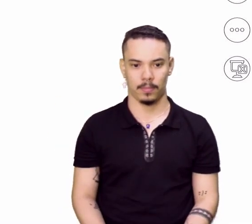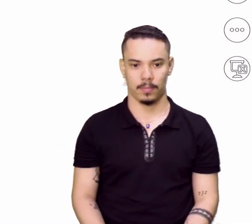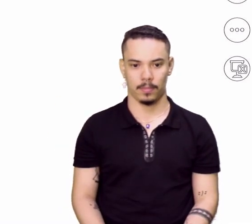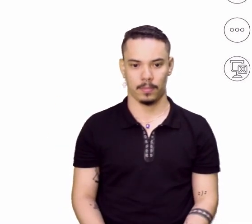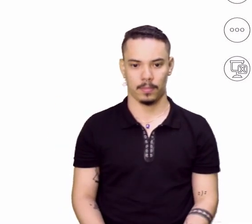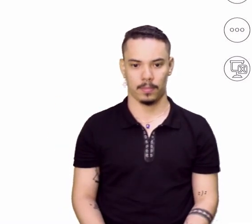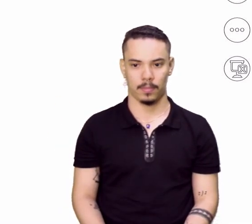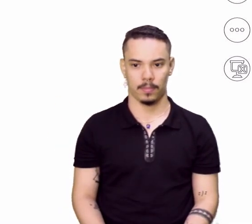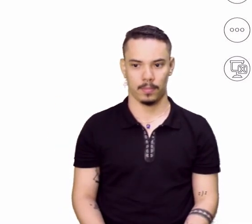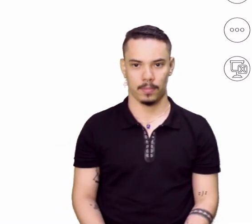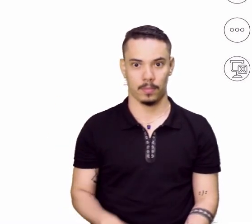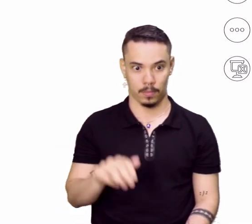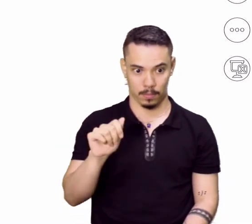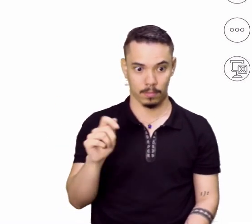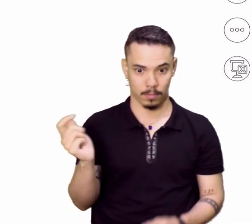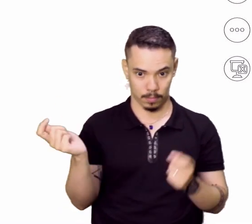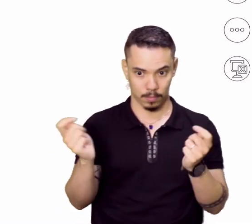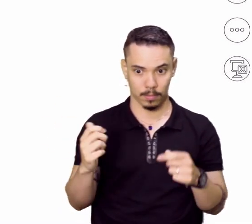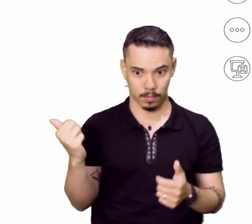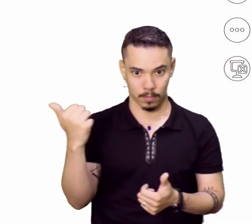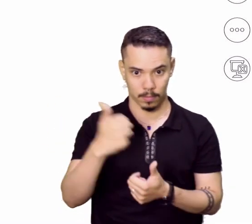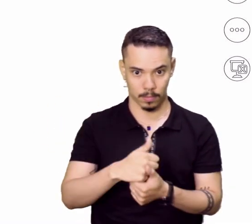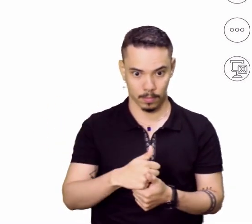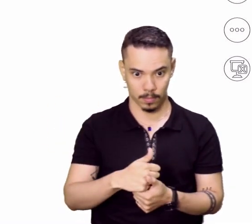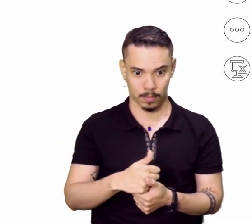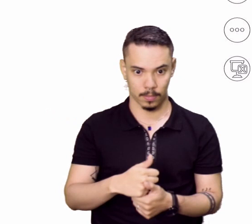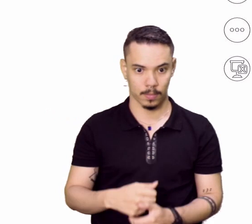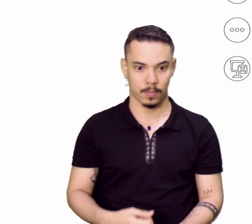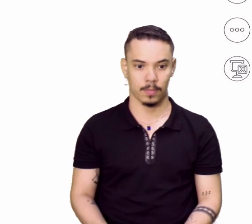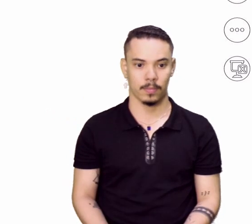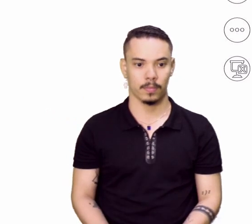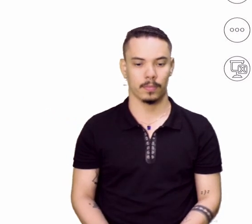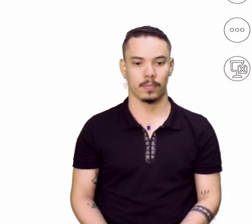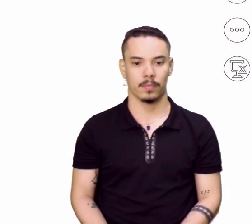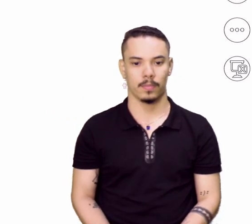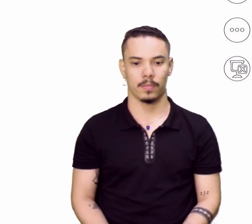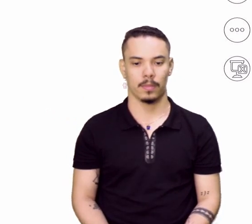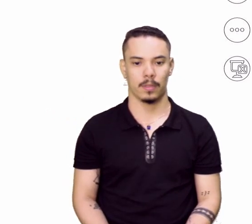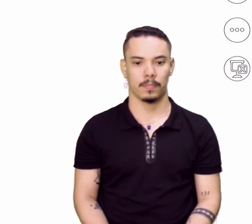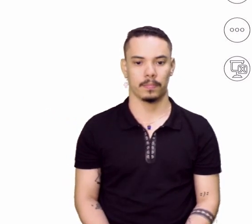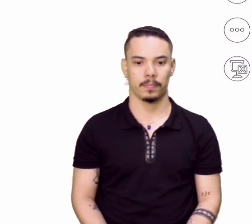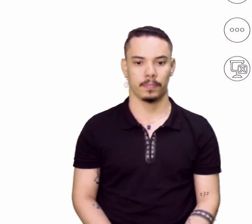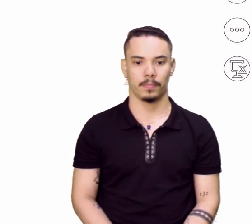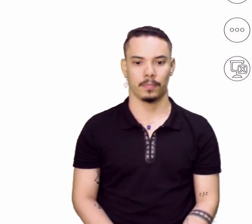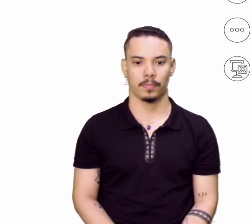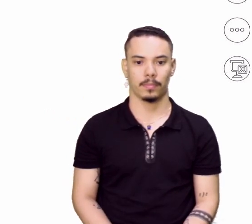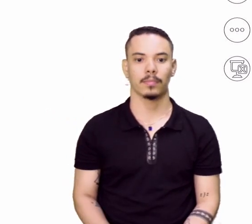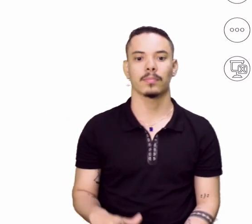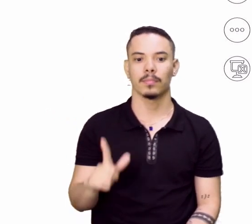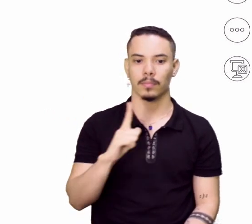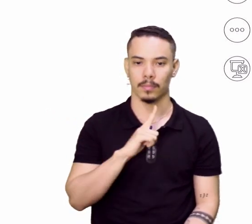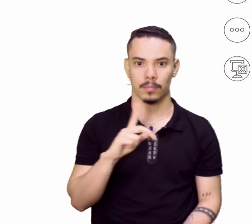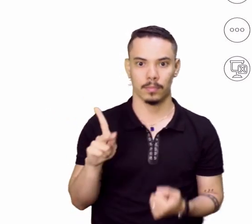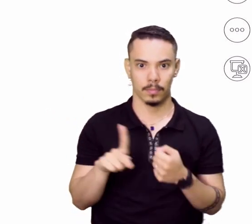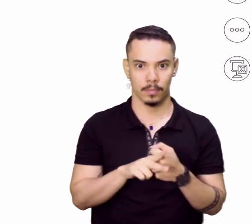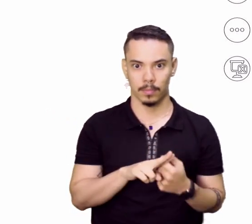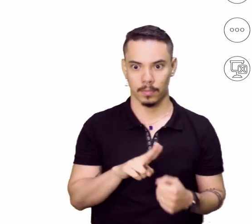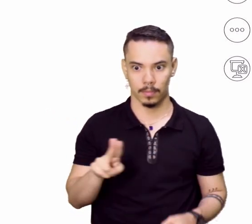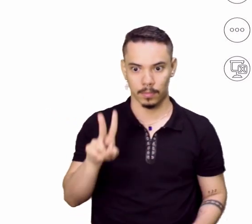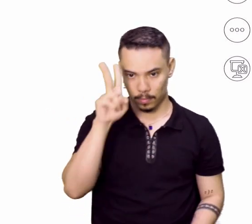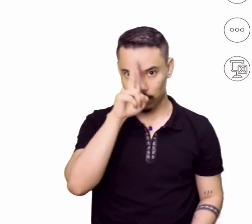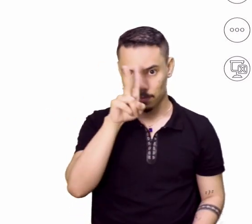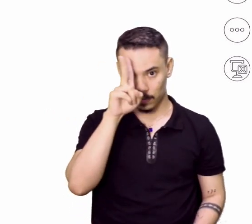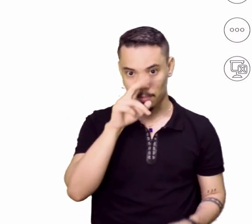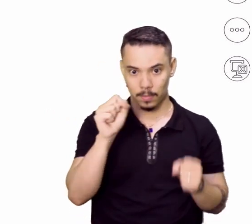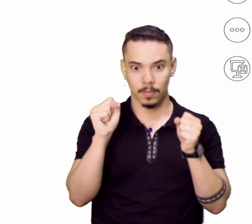de which nessa frase? Você tem aqui um pronome pessoal. Lembra que eu falei que você pode